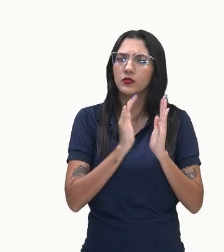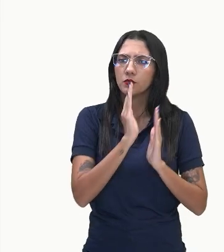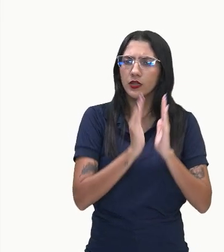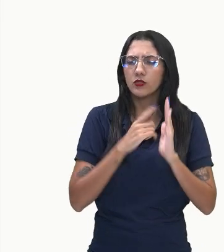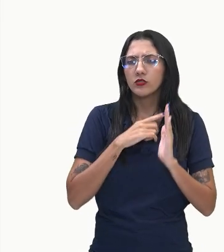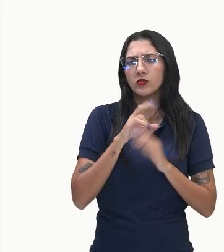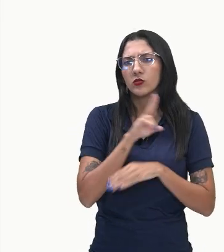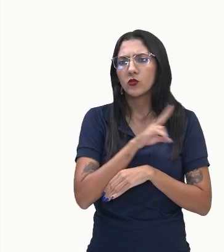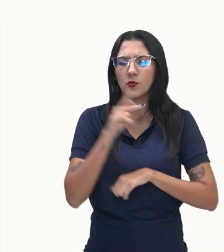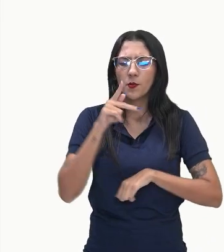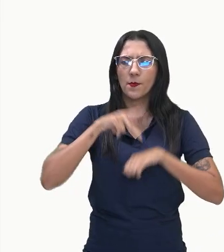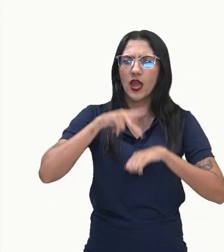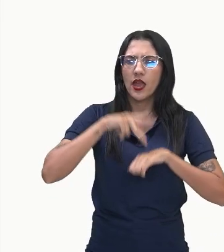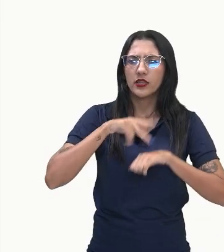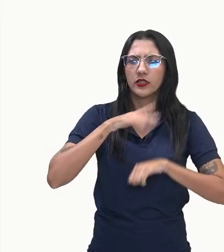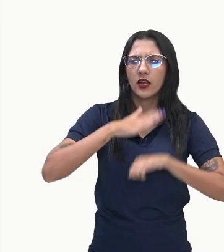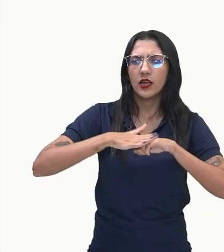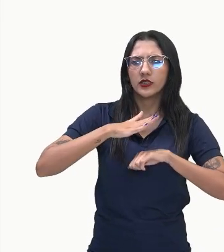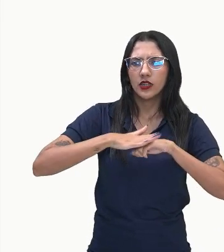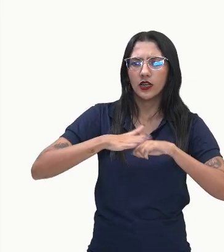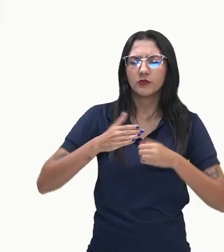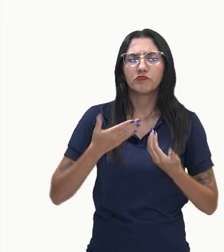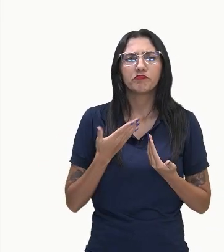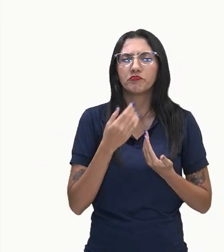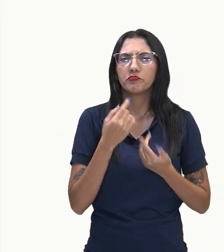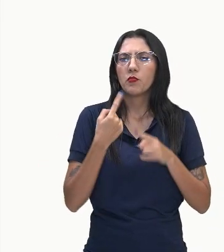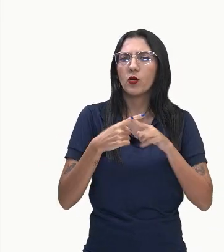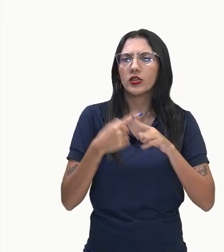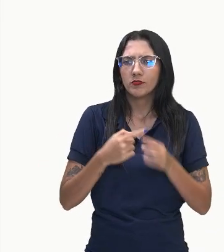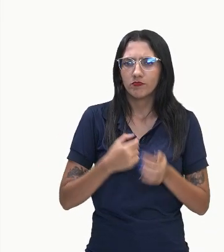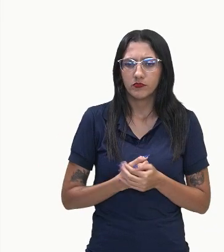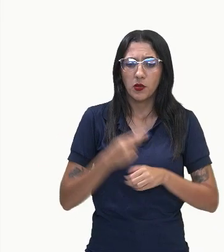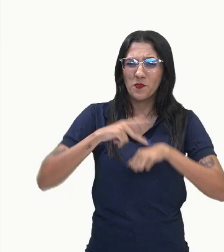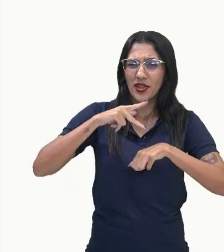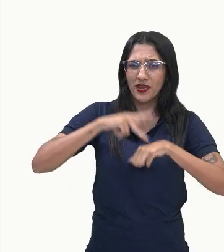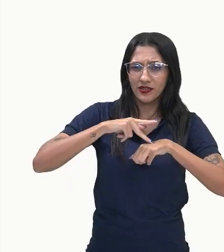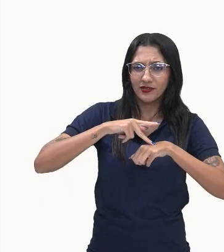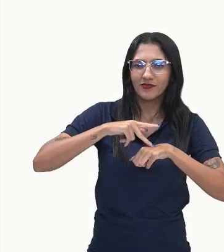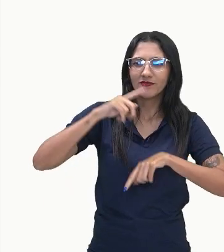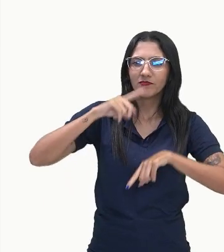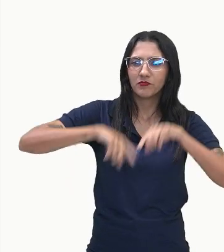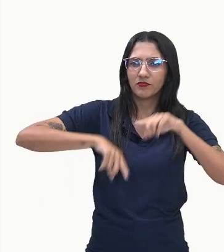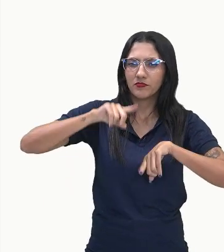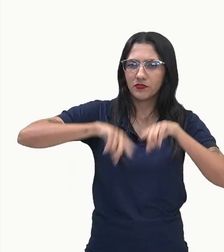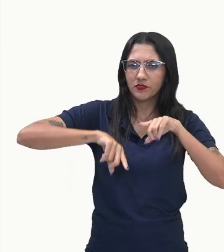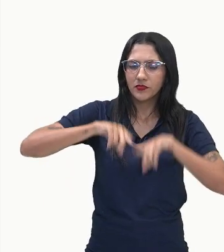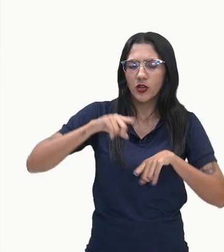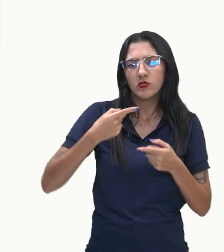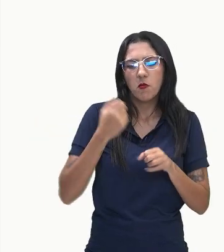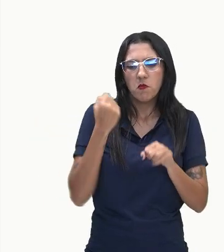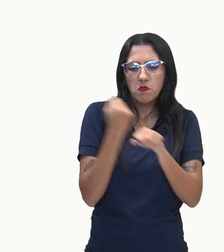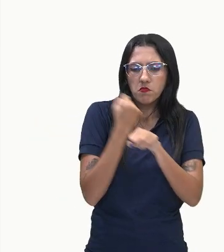que pedra lascada? Porque eles pegavam lasca de pedras, certo? E